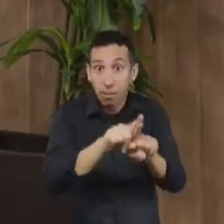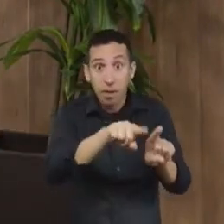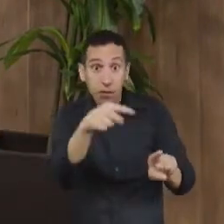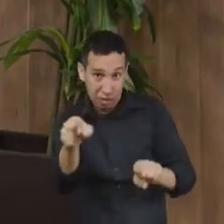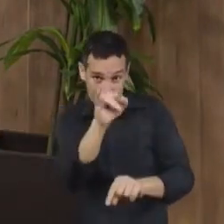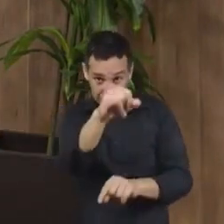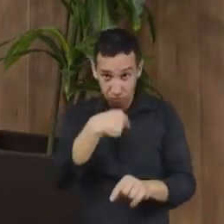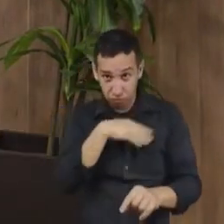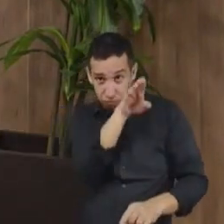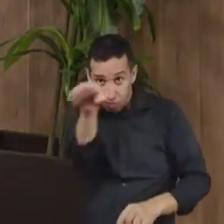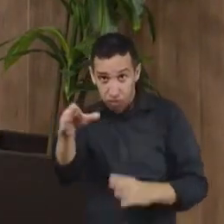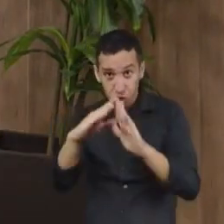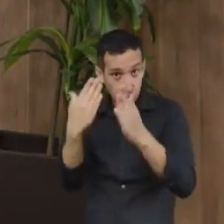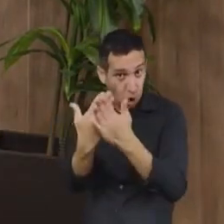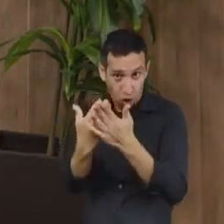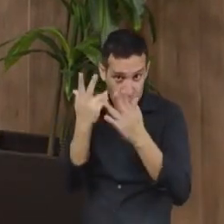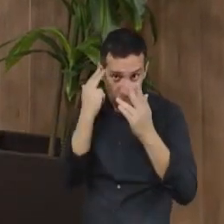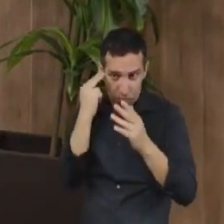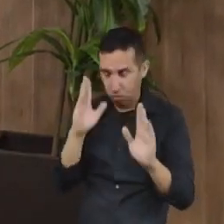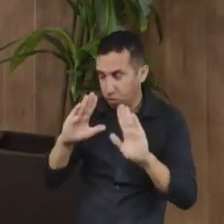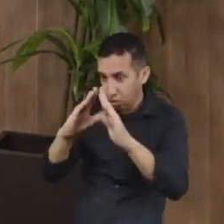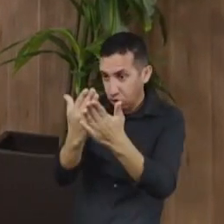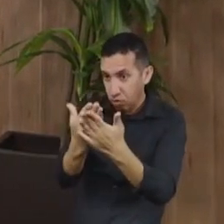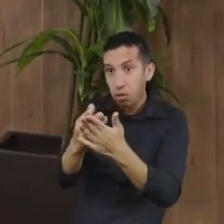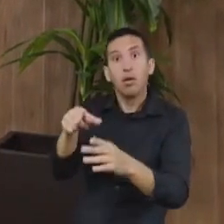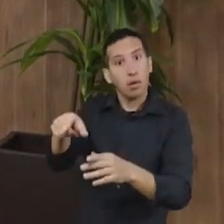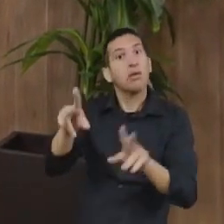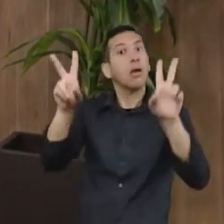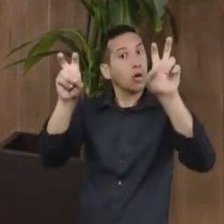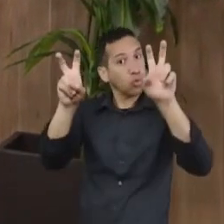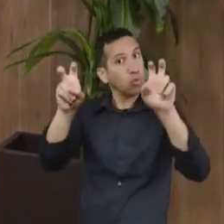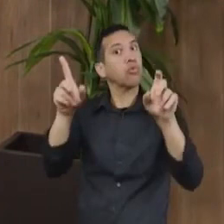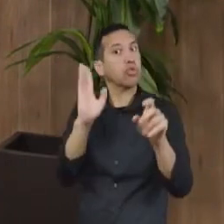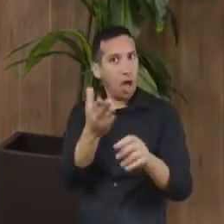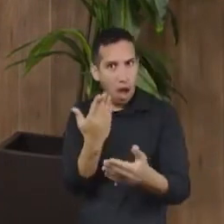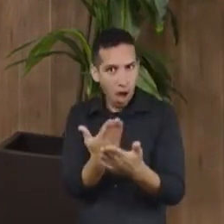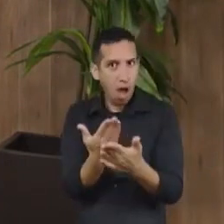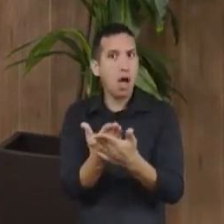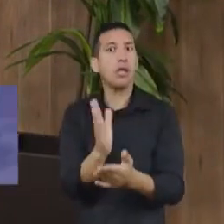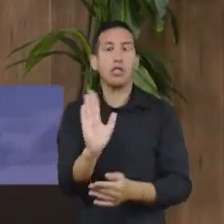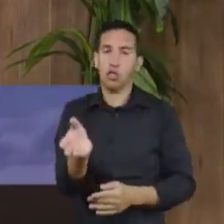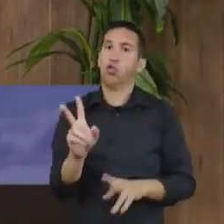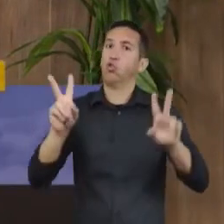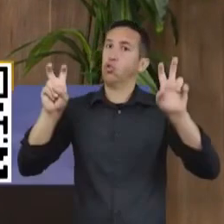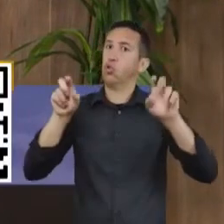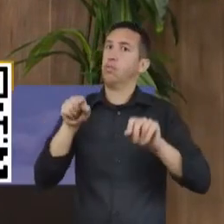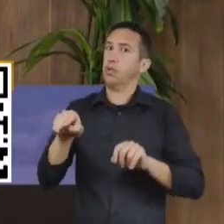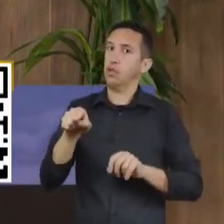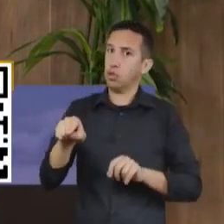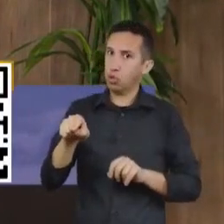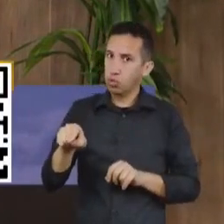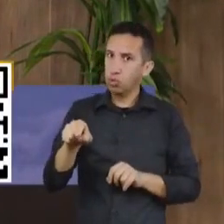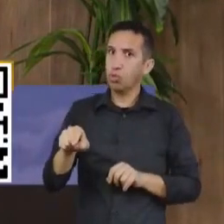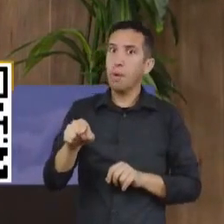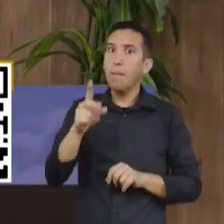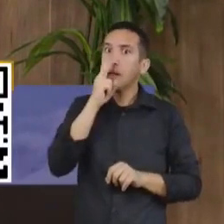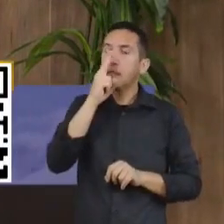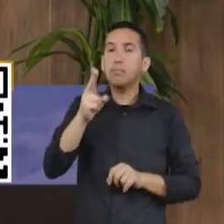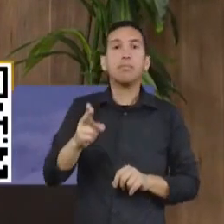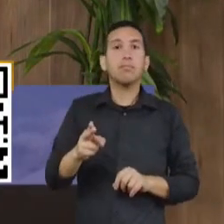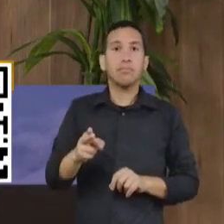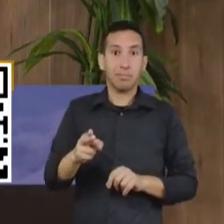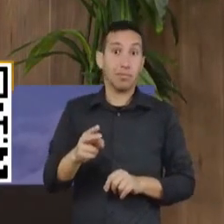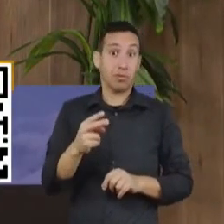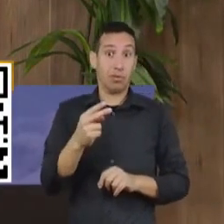secular numa escola comum você vai perceber que a própria escola trabalha esse assunto com seus alunos é o que diz então o quarto